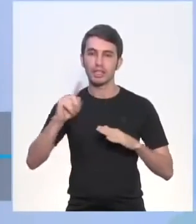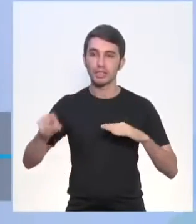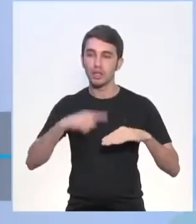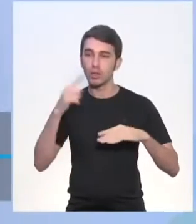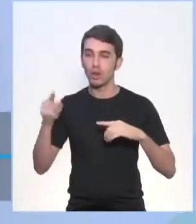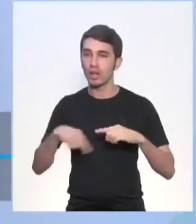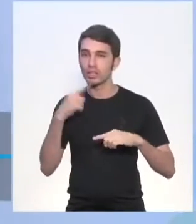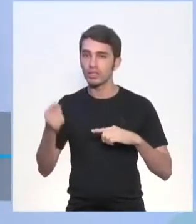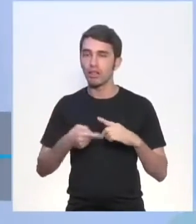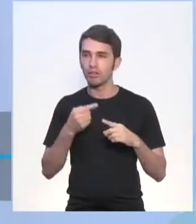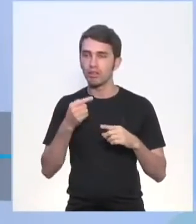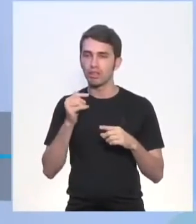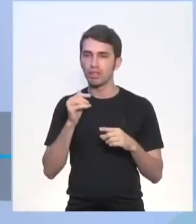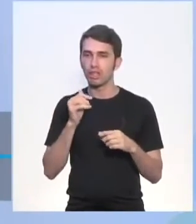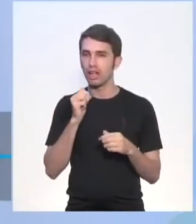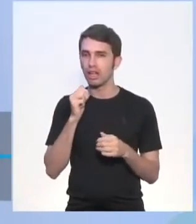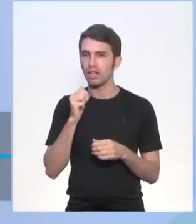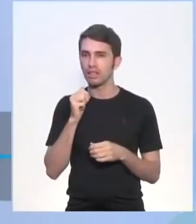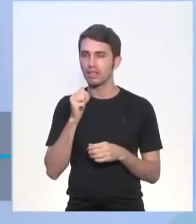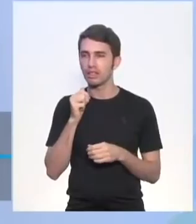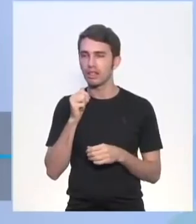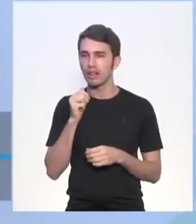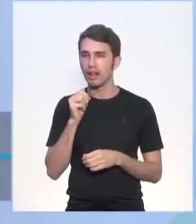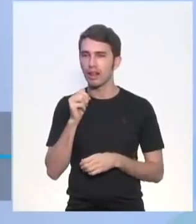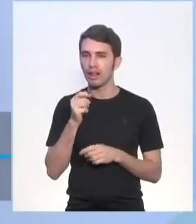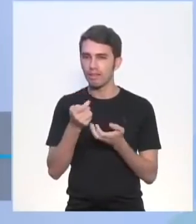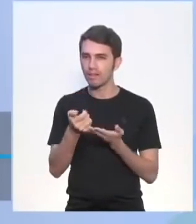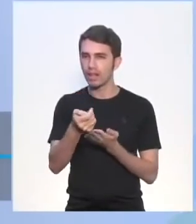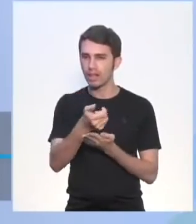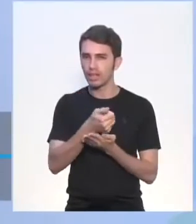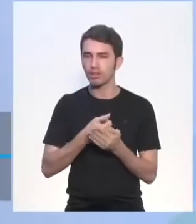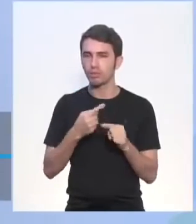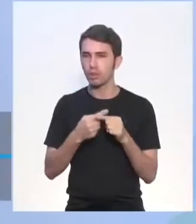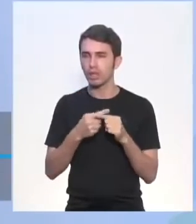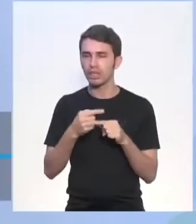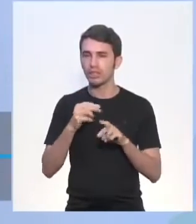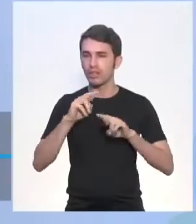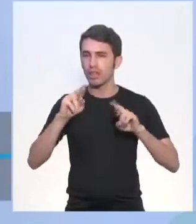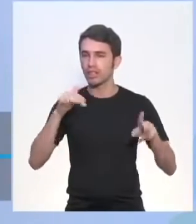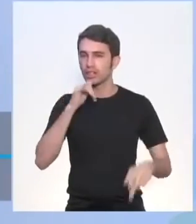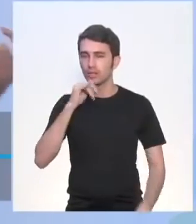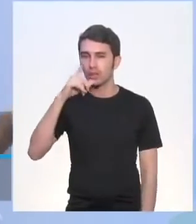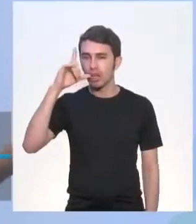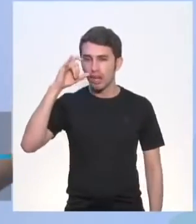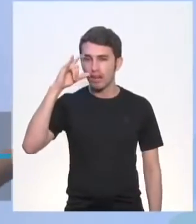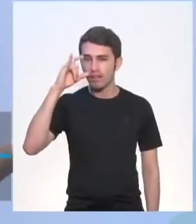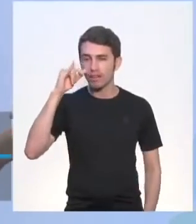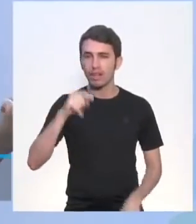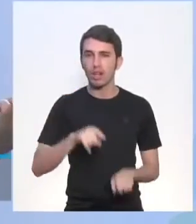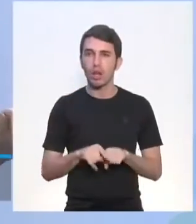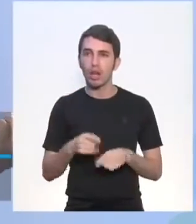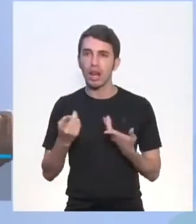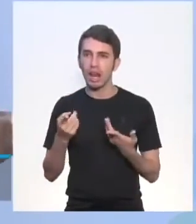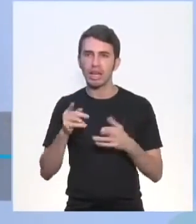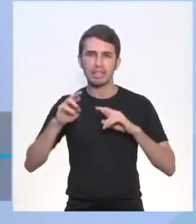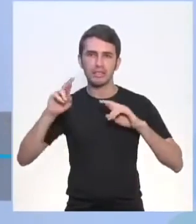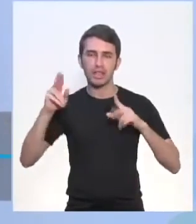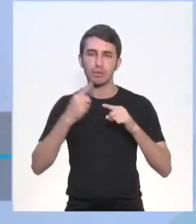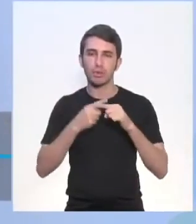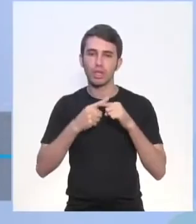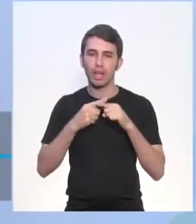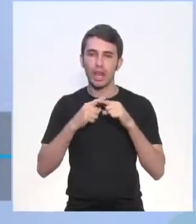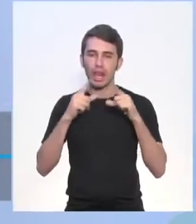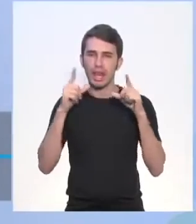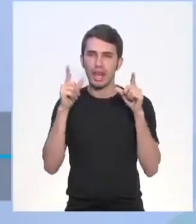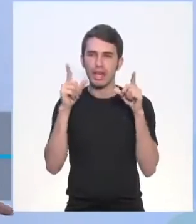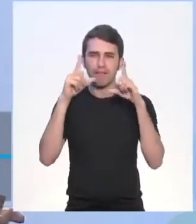Da fake news. Diferente do Insta, né? Que aí geralmente as pessoas publicam mais fotos, os textos são mais curtos. Mais curtos, né? Exatamente.